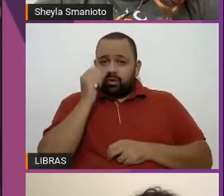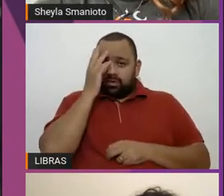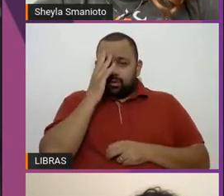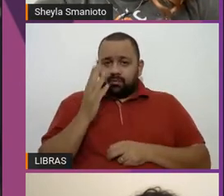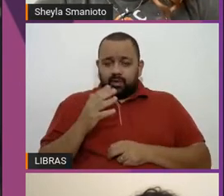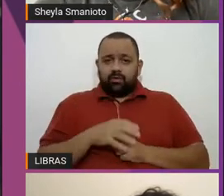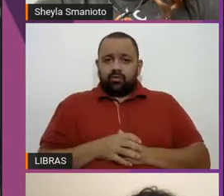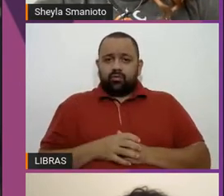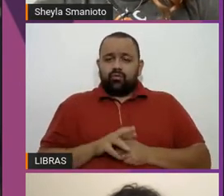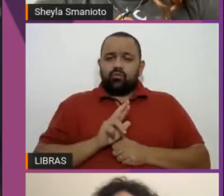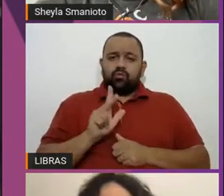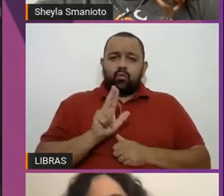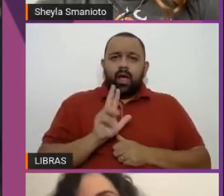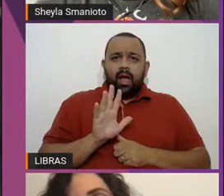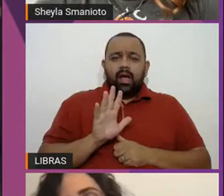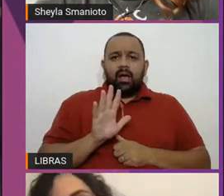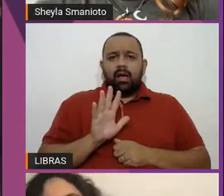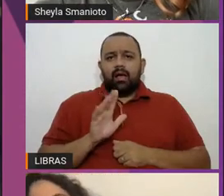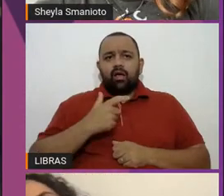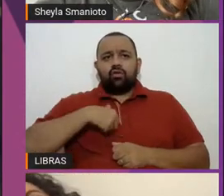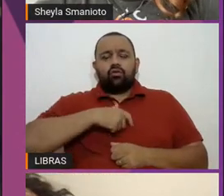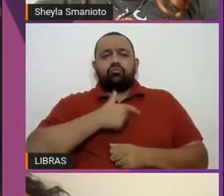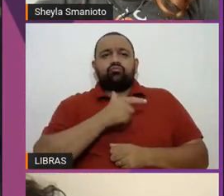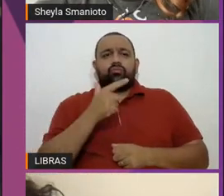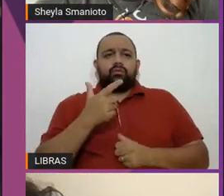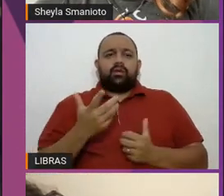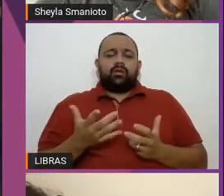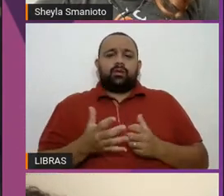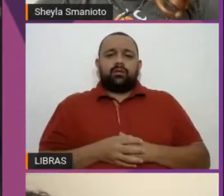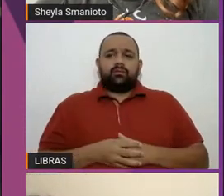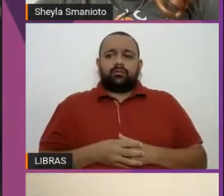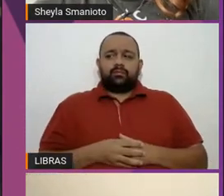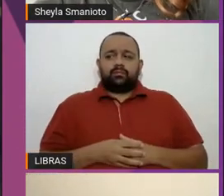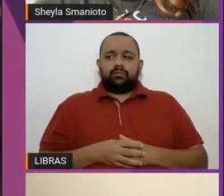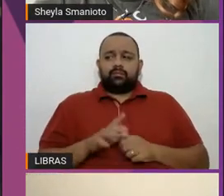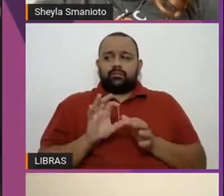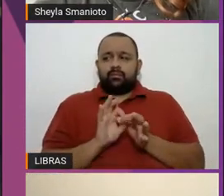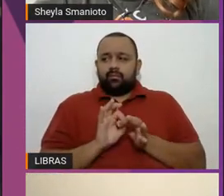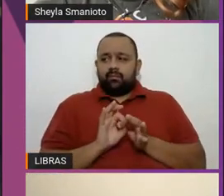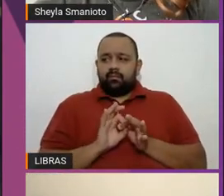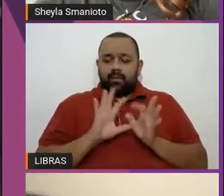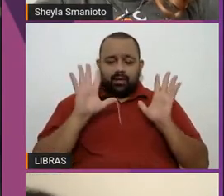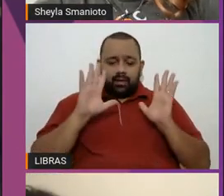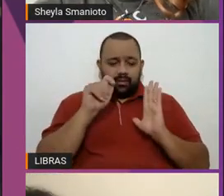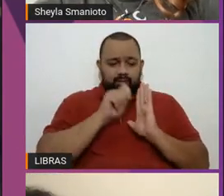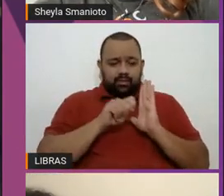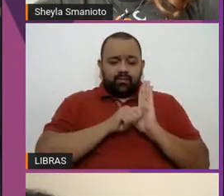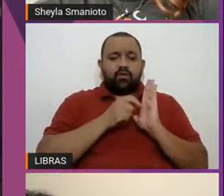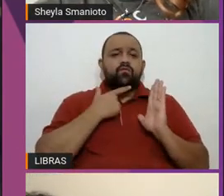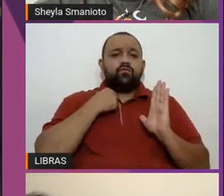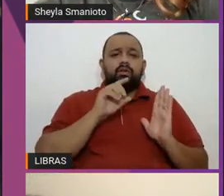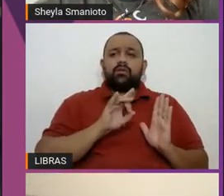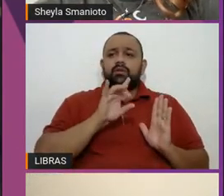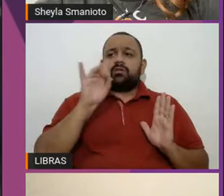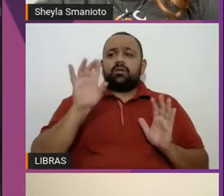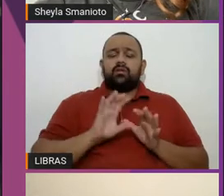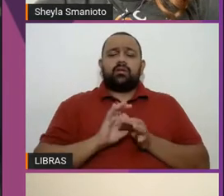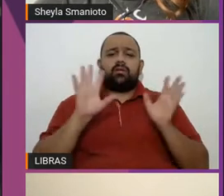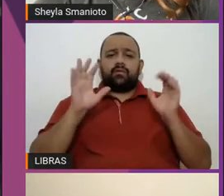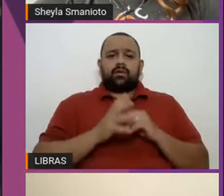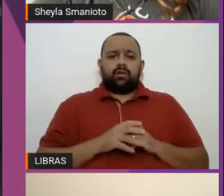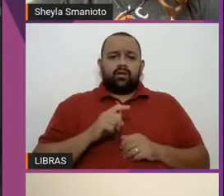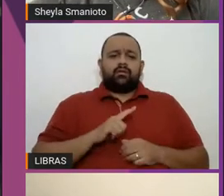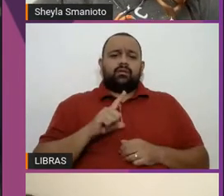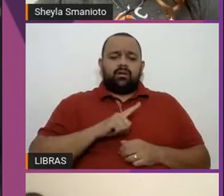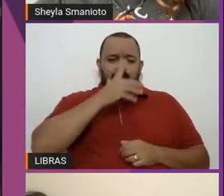não que a gente não tem aves não tenha de escrever sobre tem a gente quiser eu mesmo tenho